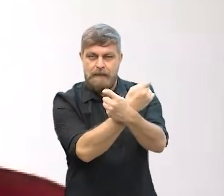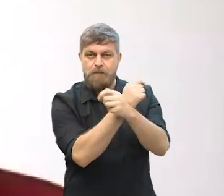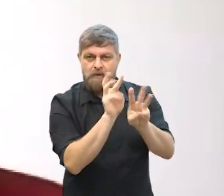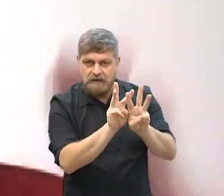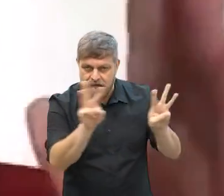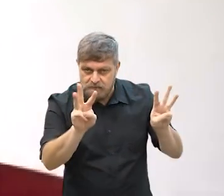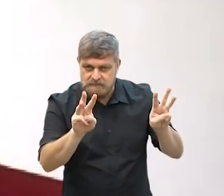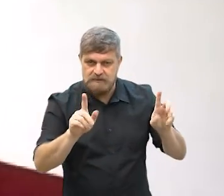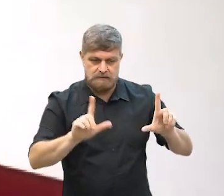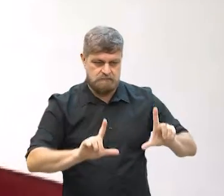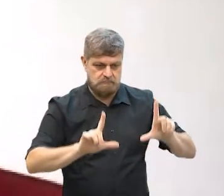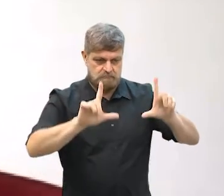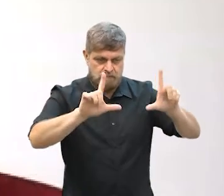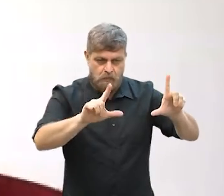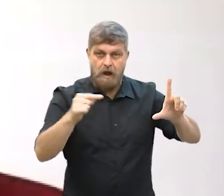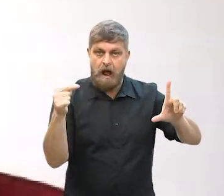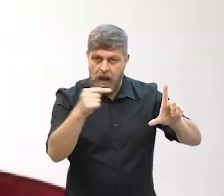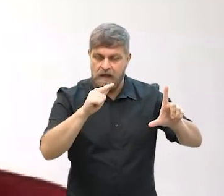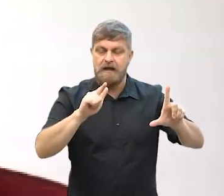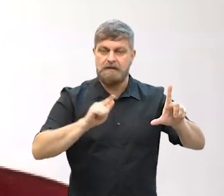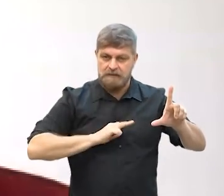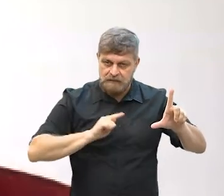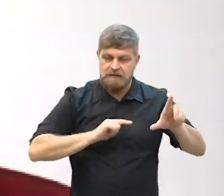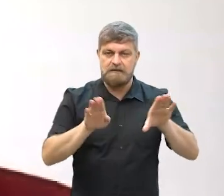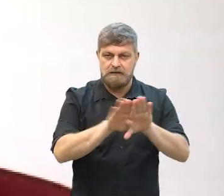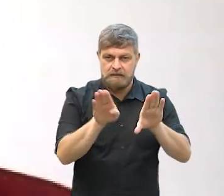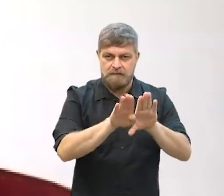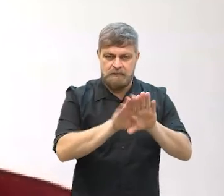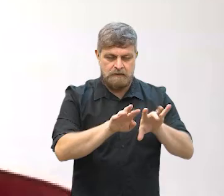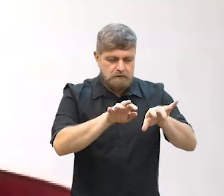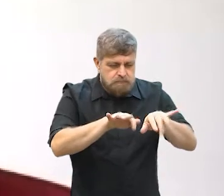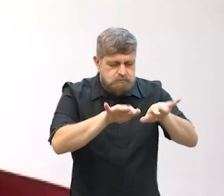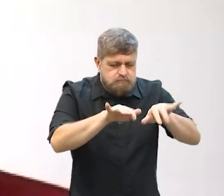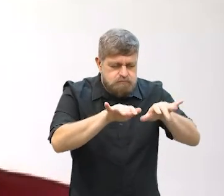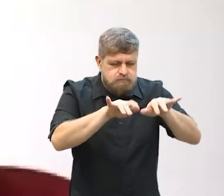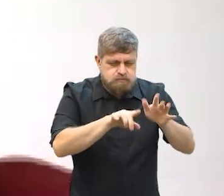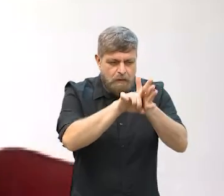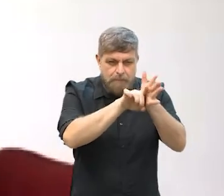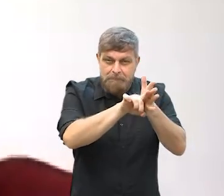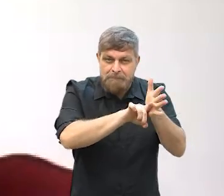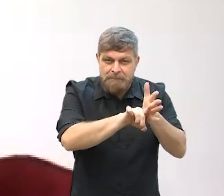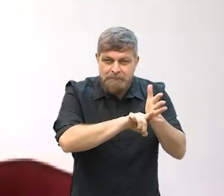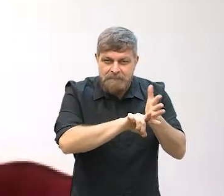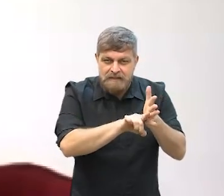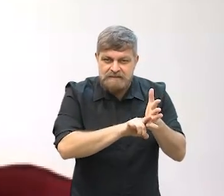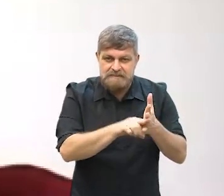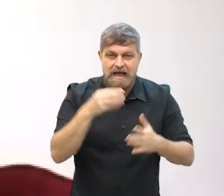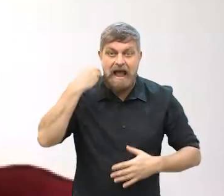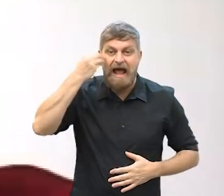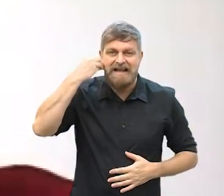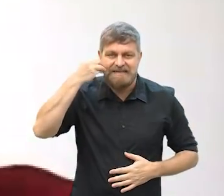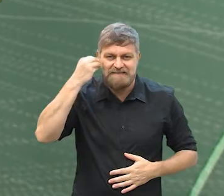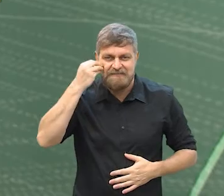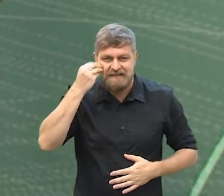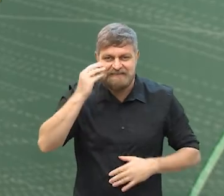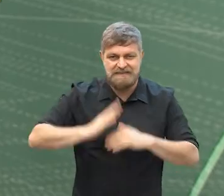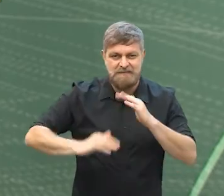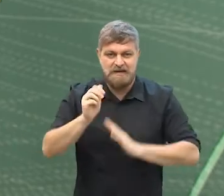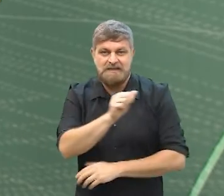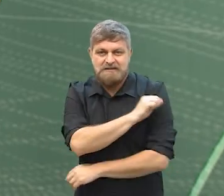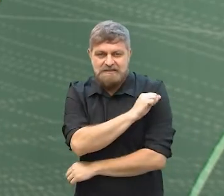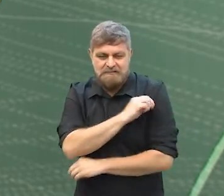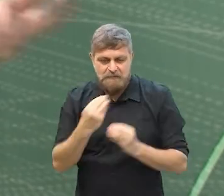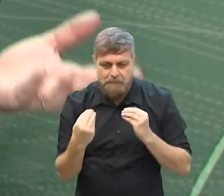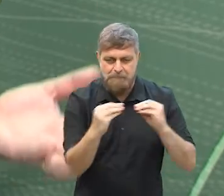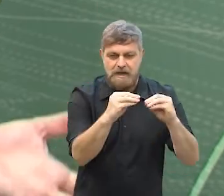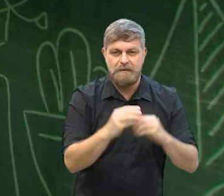PUC Campinas. No mesmo link da matéria também tem disponível lá o link para acesso ao relato completo. Bom,